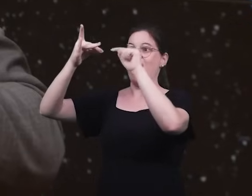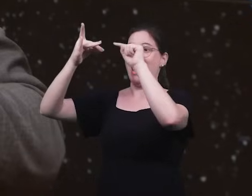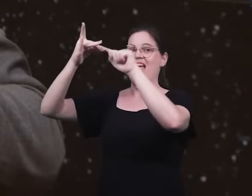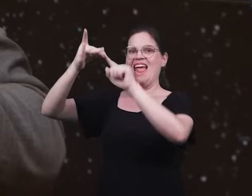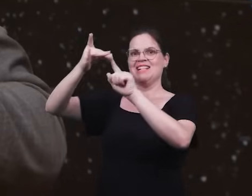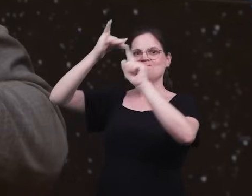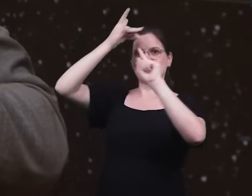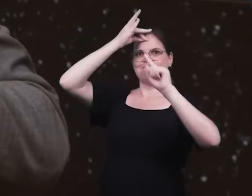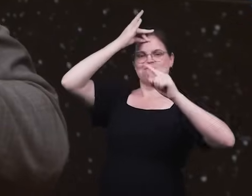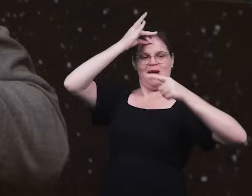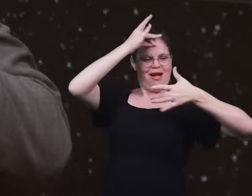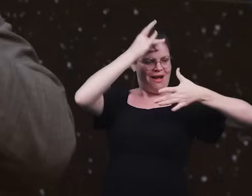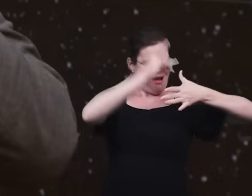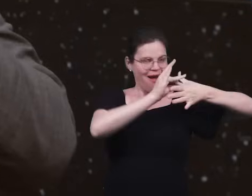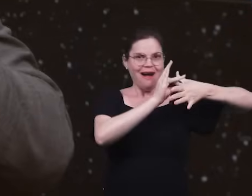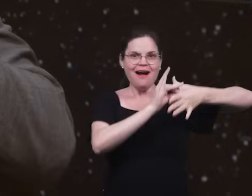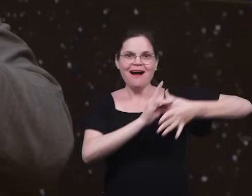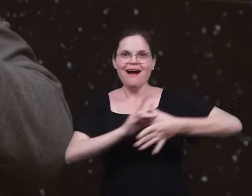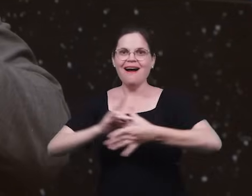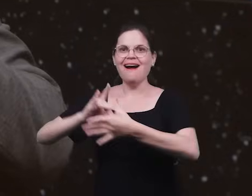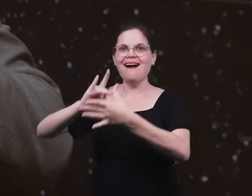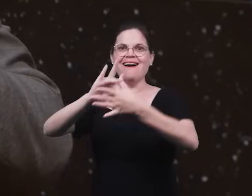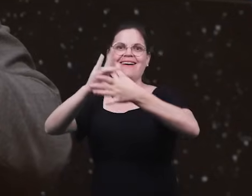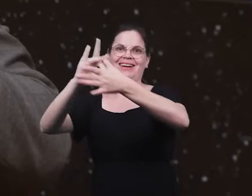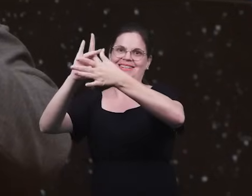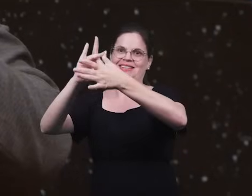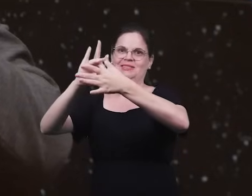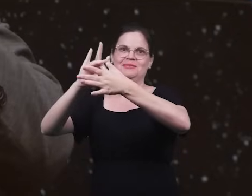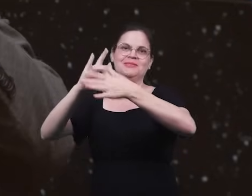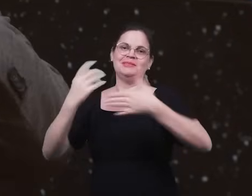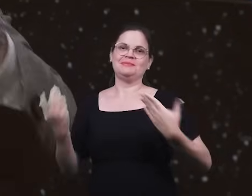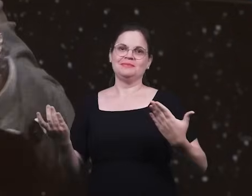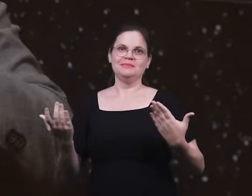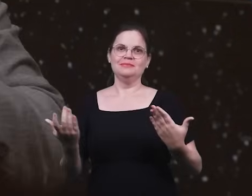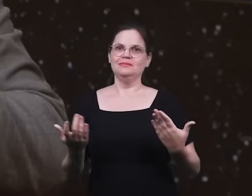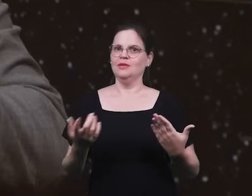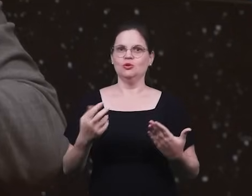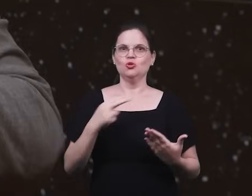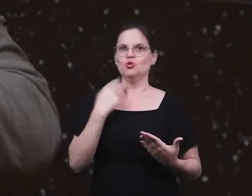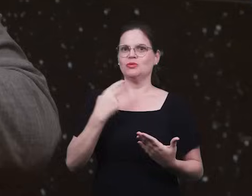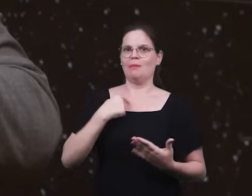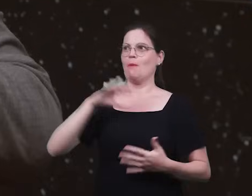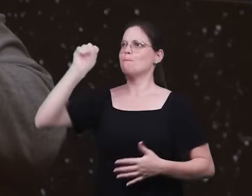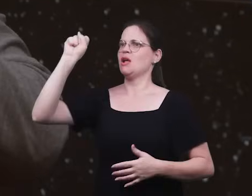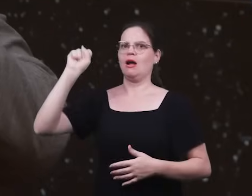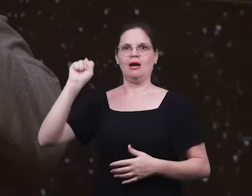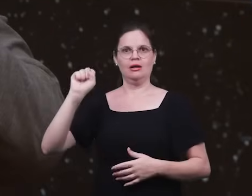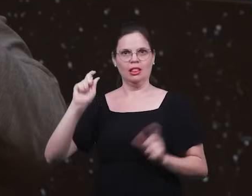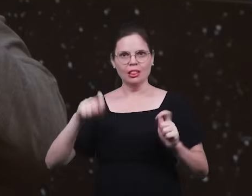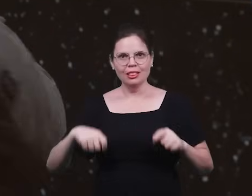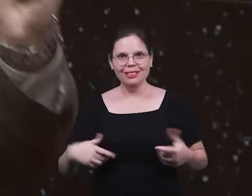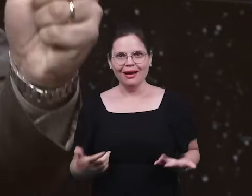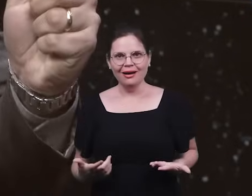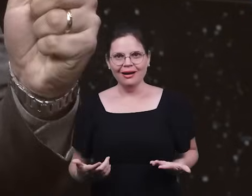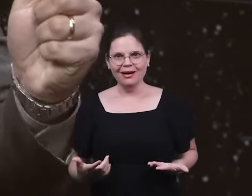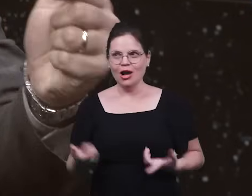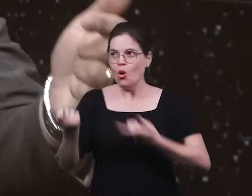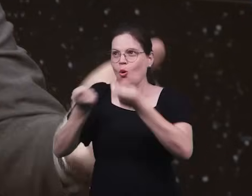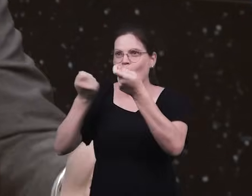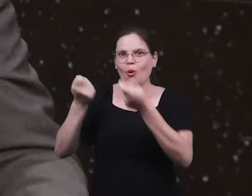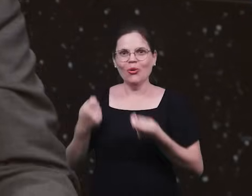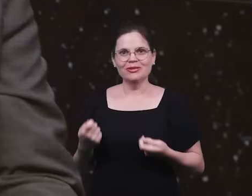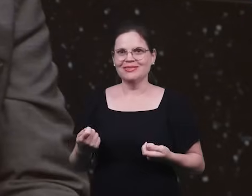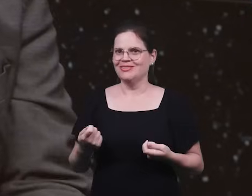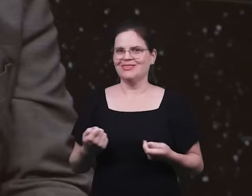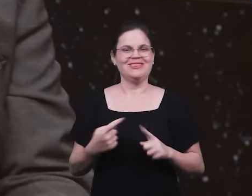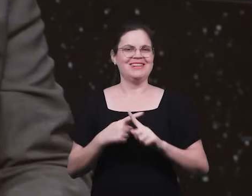do Espírito ali o espírito santo não depende do homem o homem não consegue segurar o espírito santo né mas o homem consegue